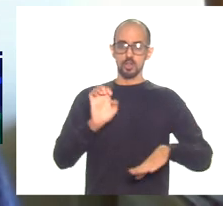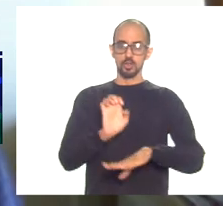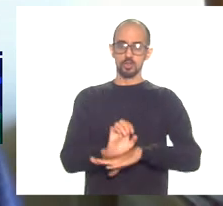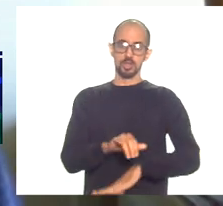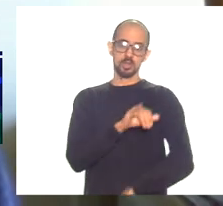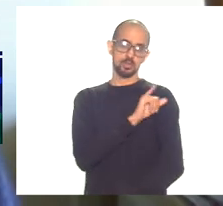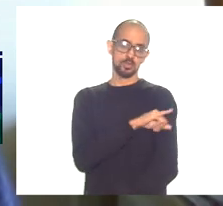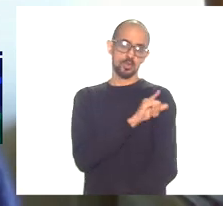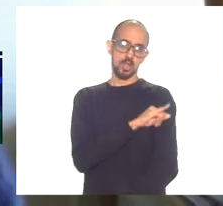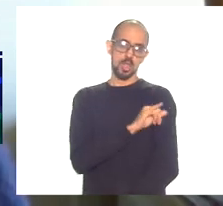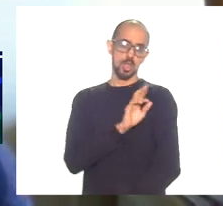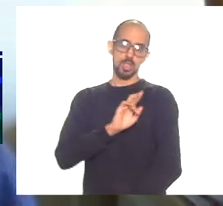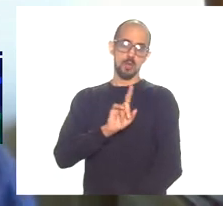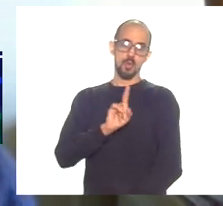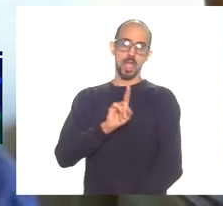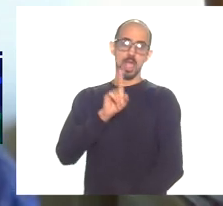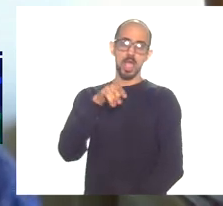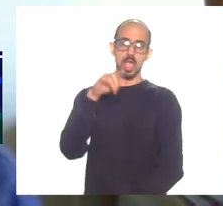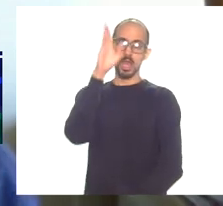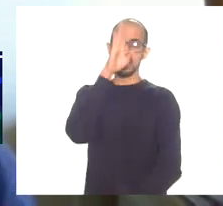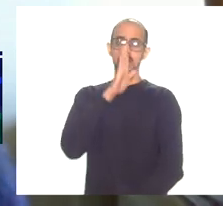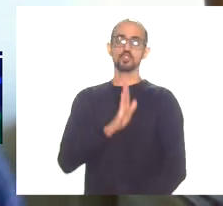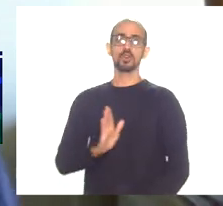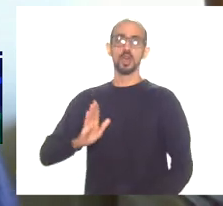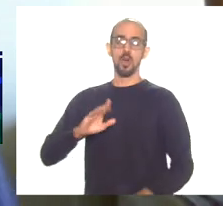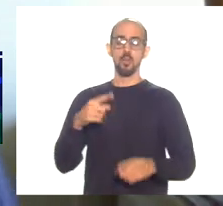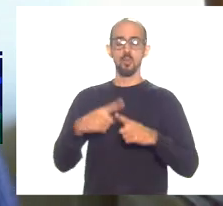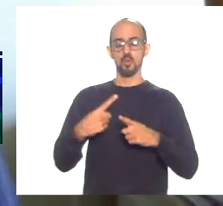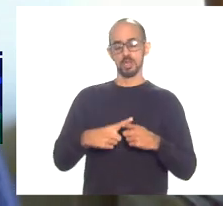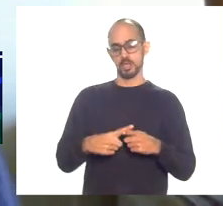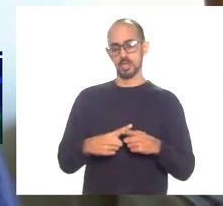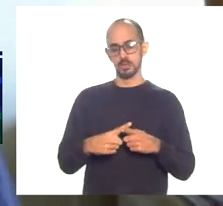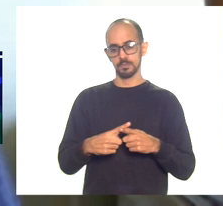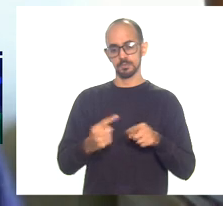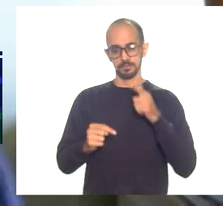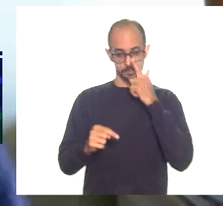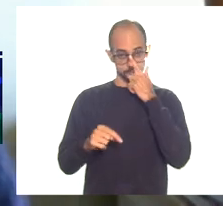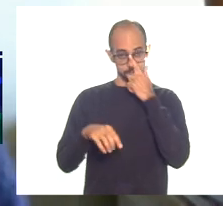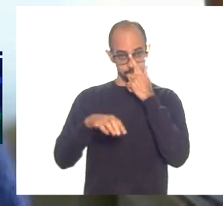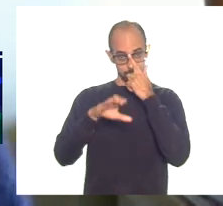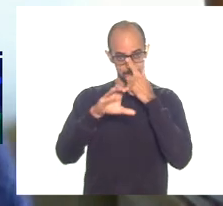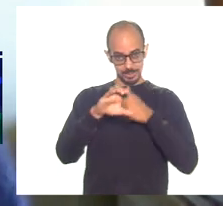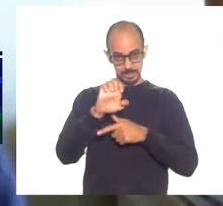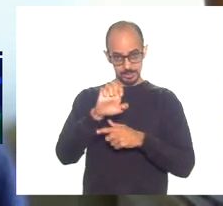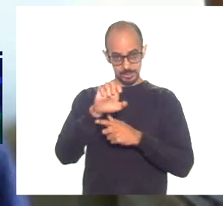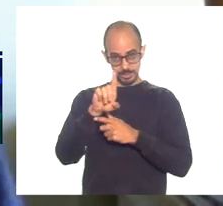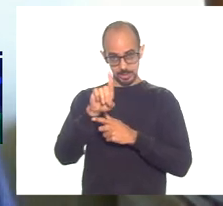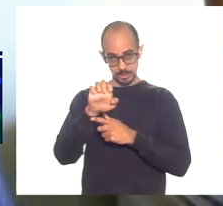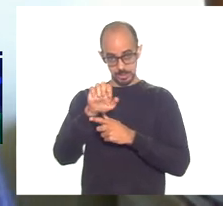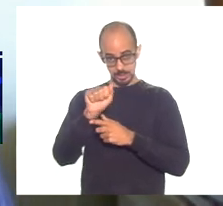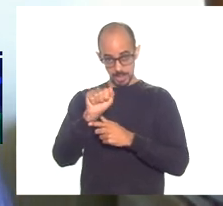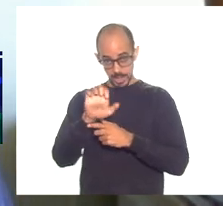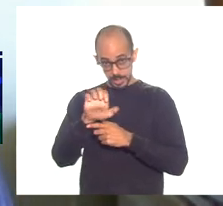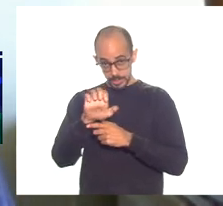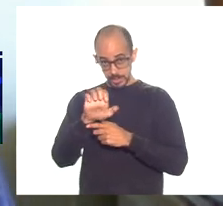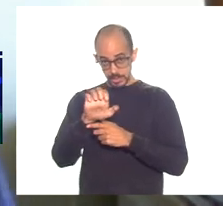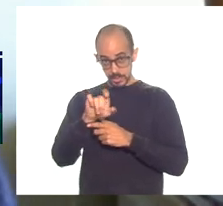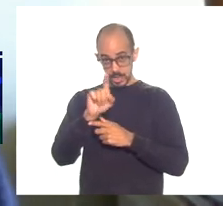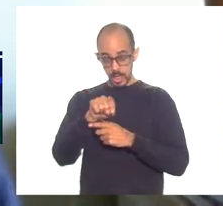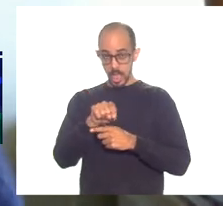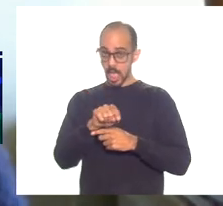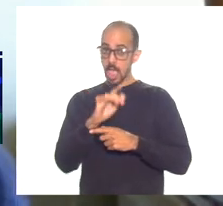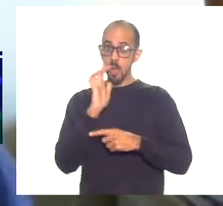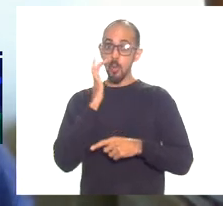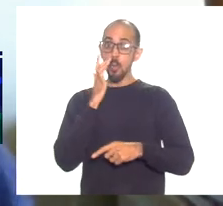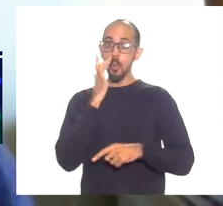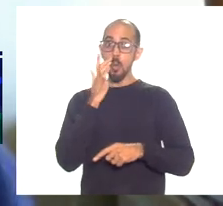passou a ser um ter mais Nacional porque a Cedae passou a ser a Jóia